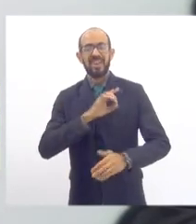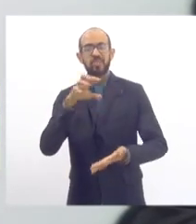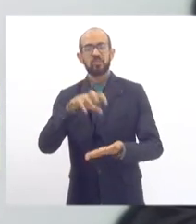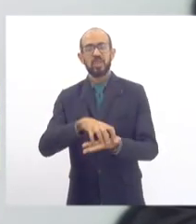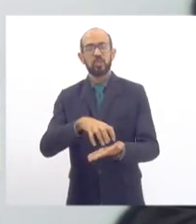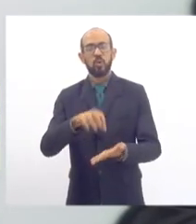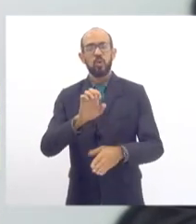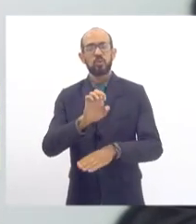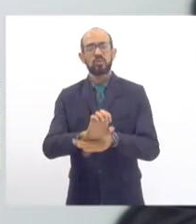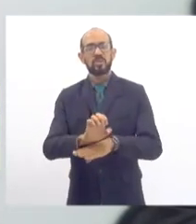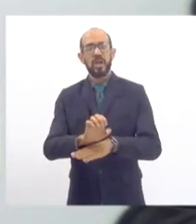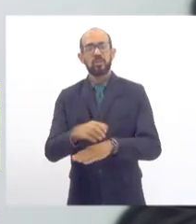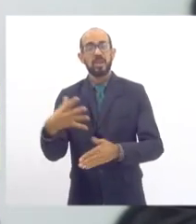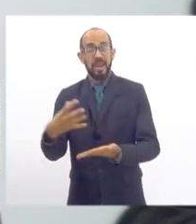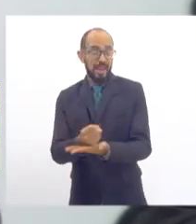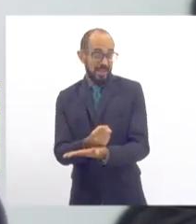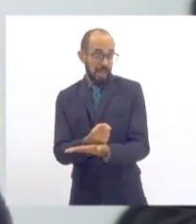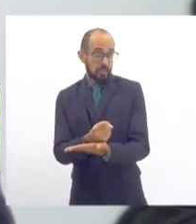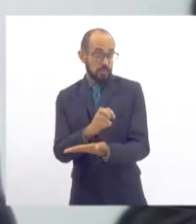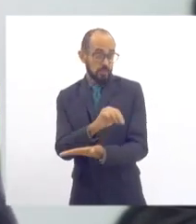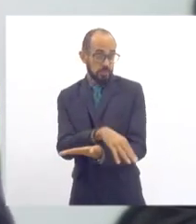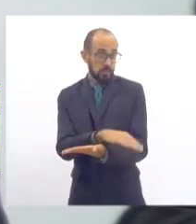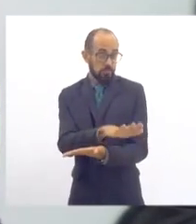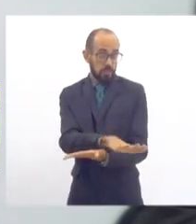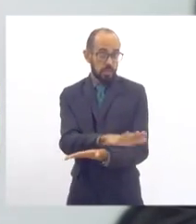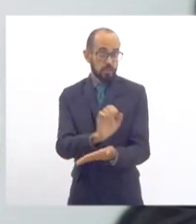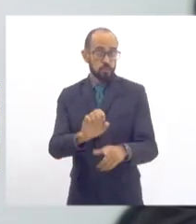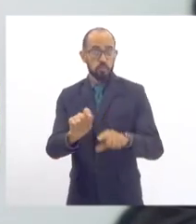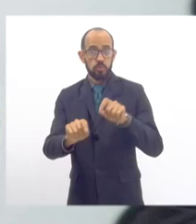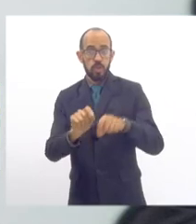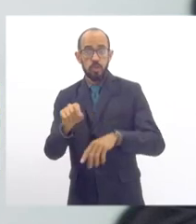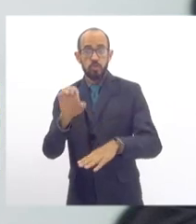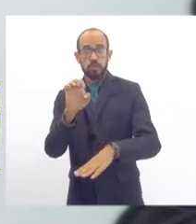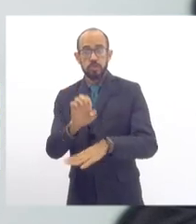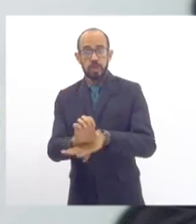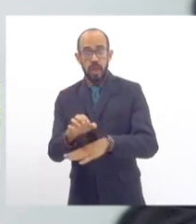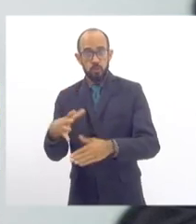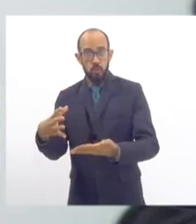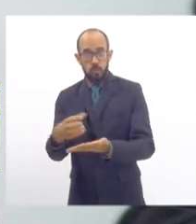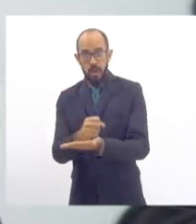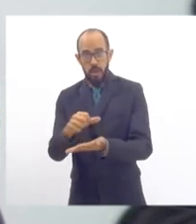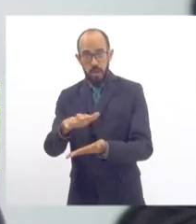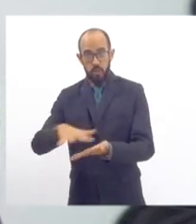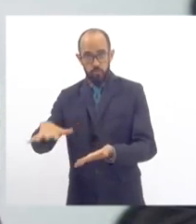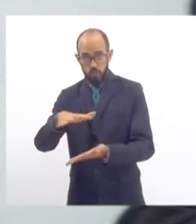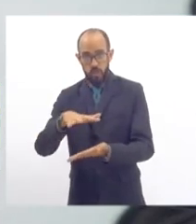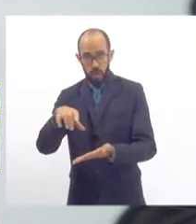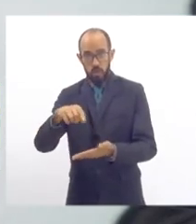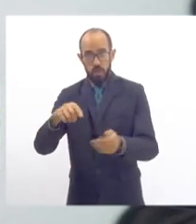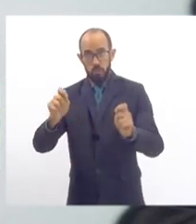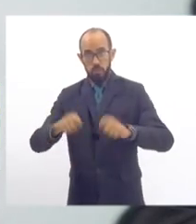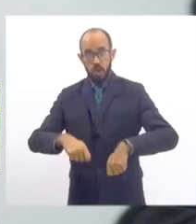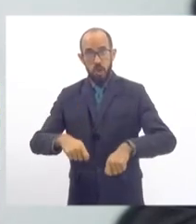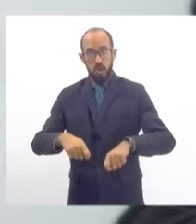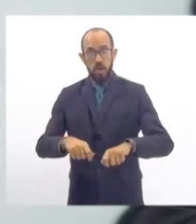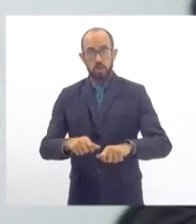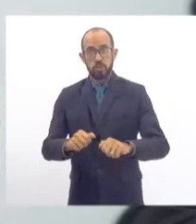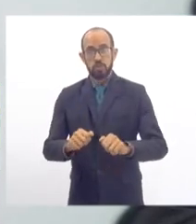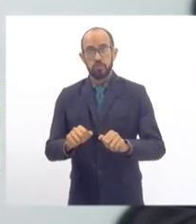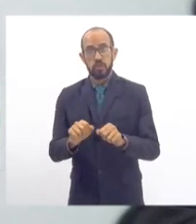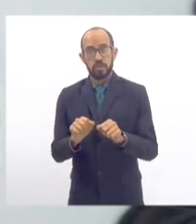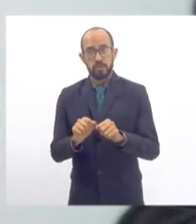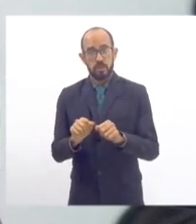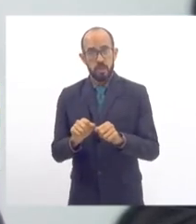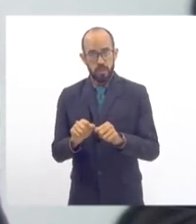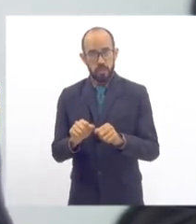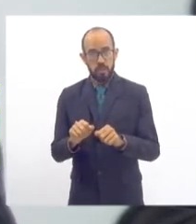ele é o arrecadador. Mas o Estado, como arrecadador, ele pode fazer a digitalização. Quem tem que prestar